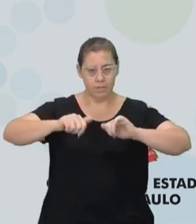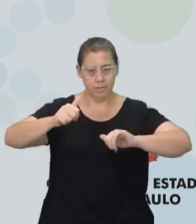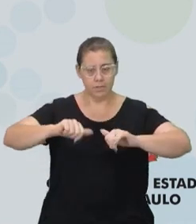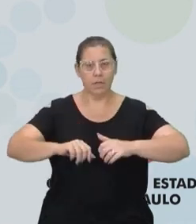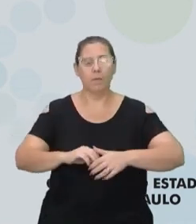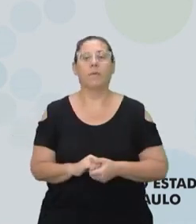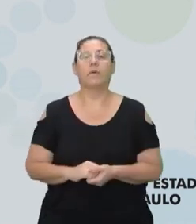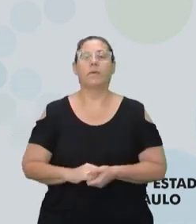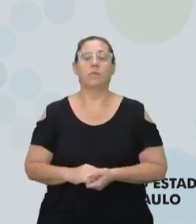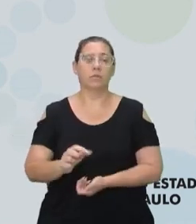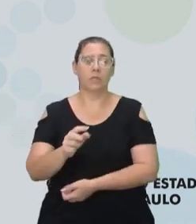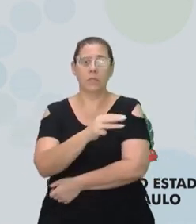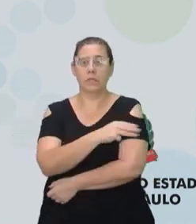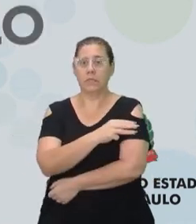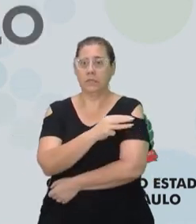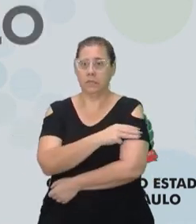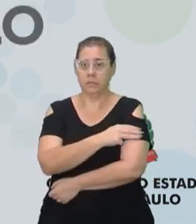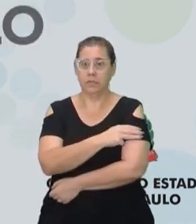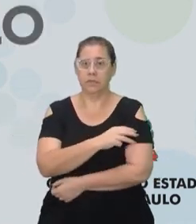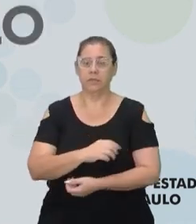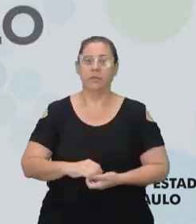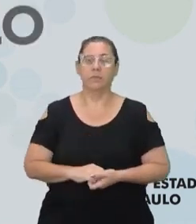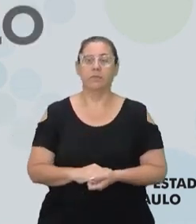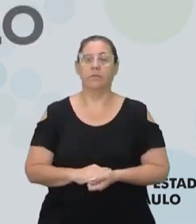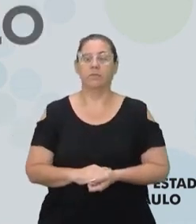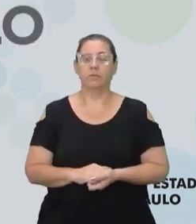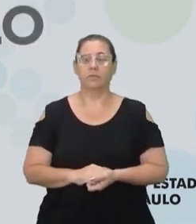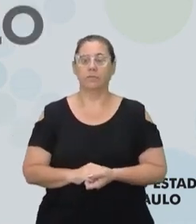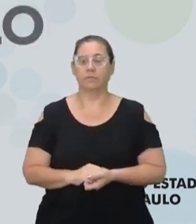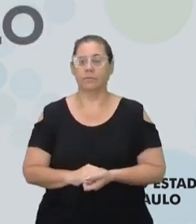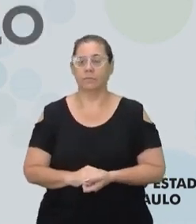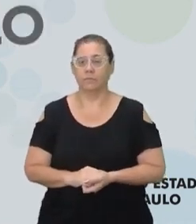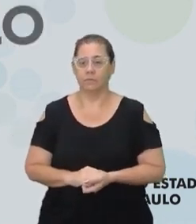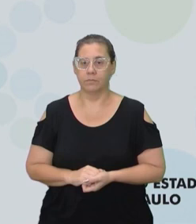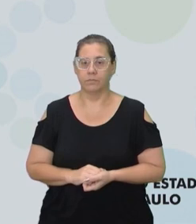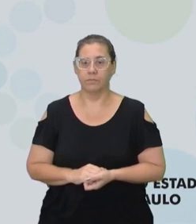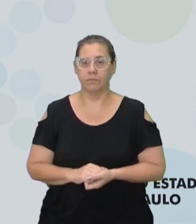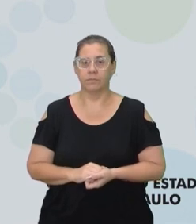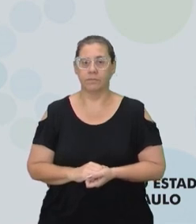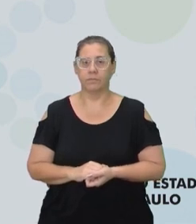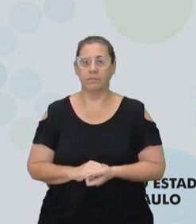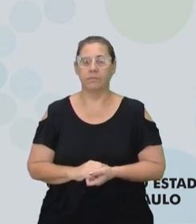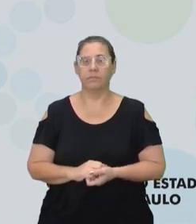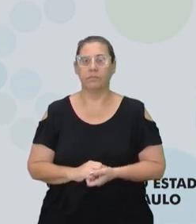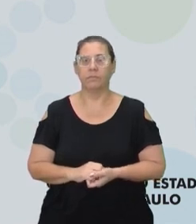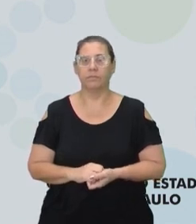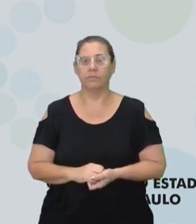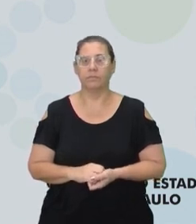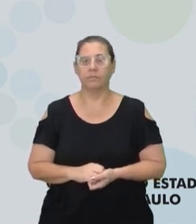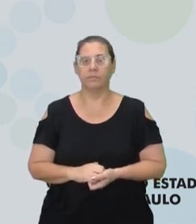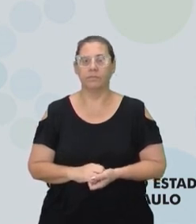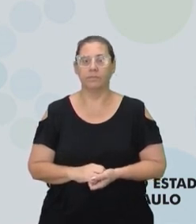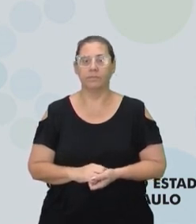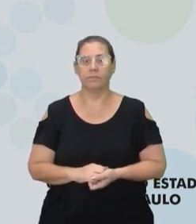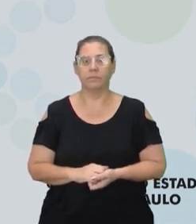entrada da terceira série. Opa, a canetinha aqui não está funcionando.